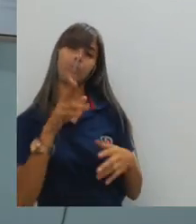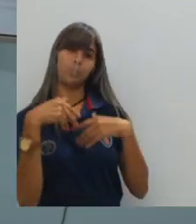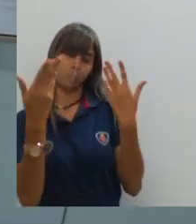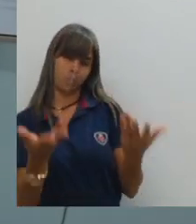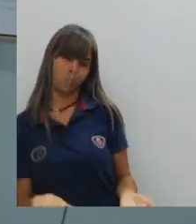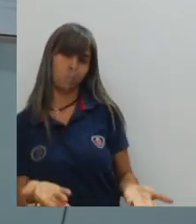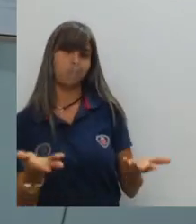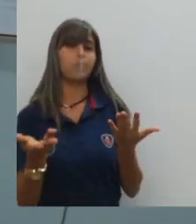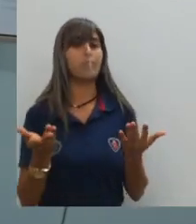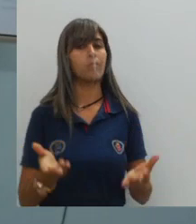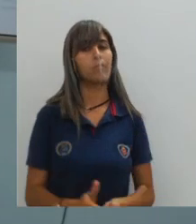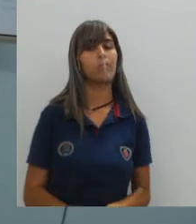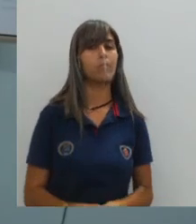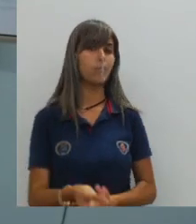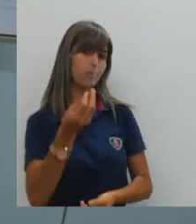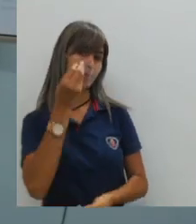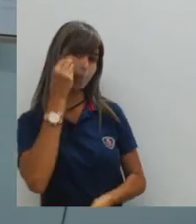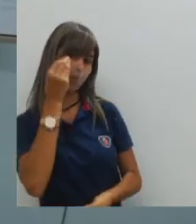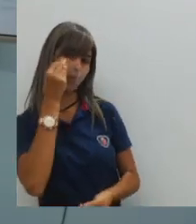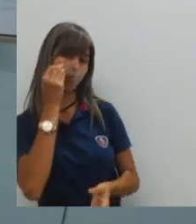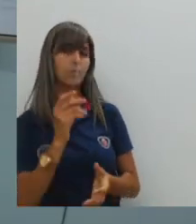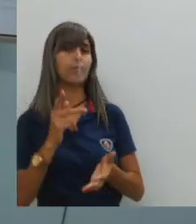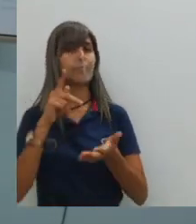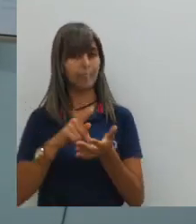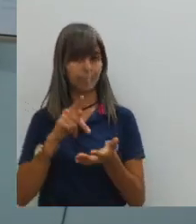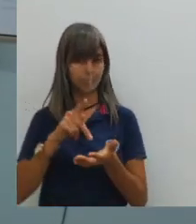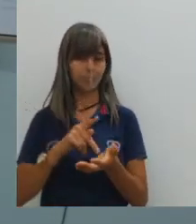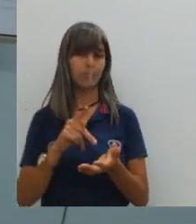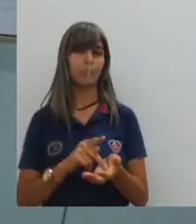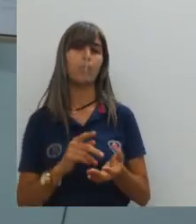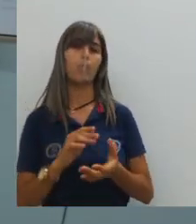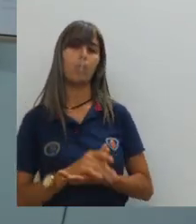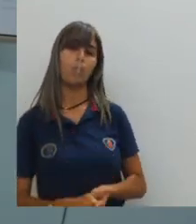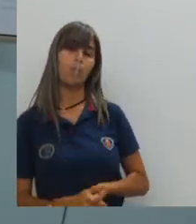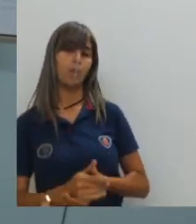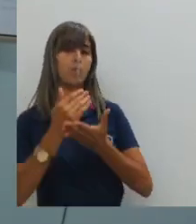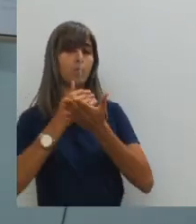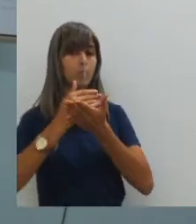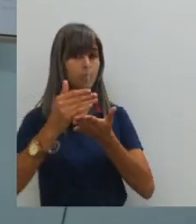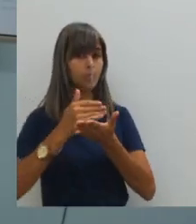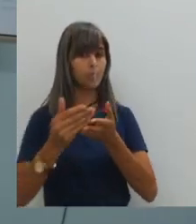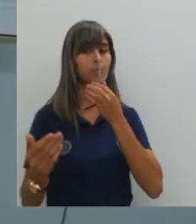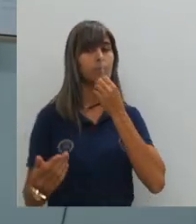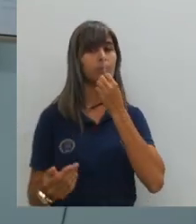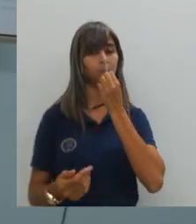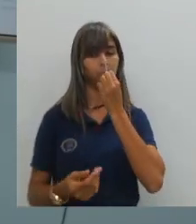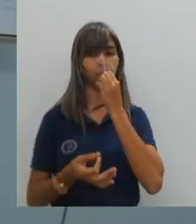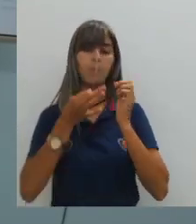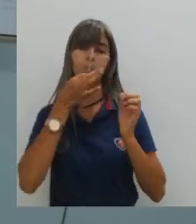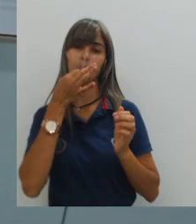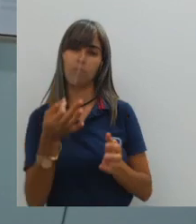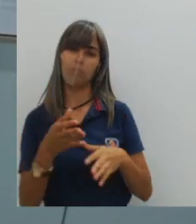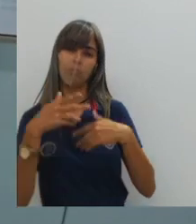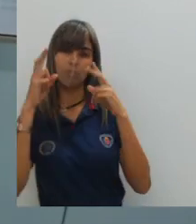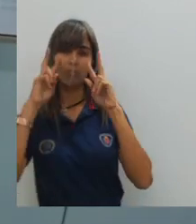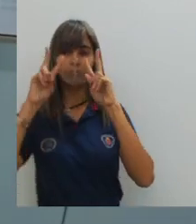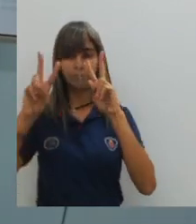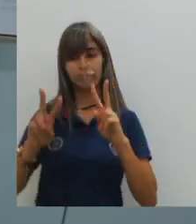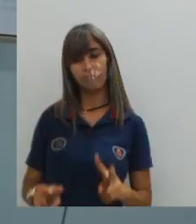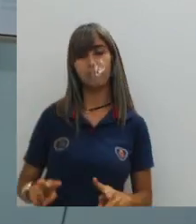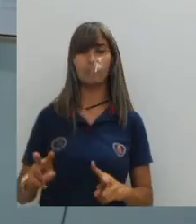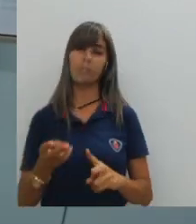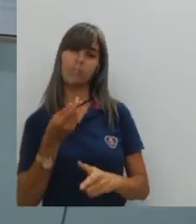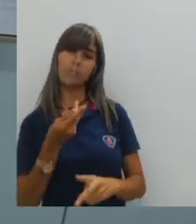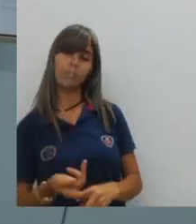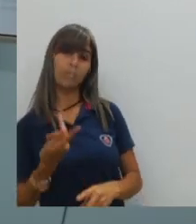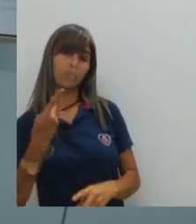Olha só. Tem observado a realidade circunstancial por meio de sua ótica, de sua etnia